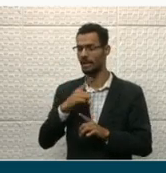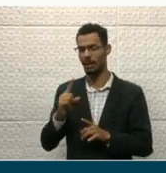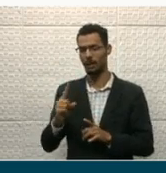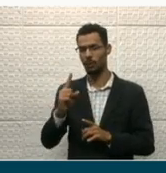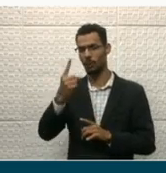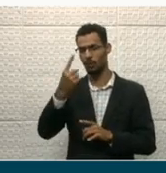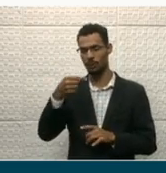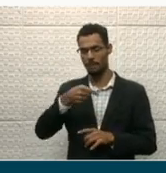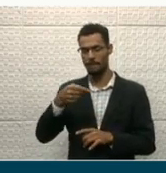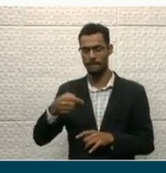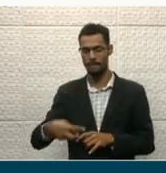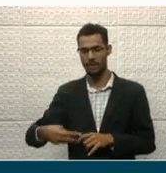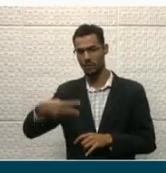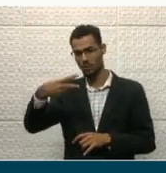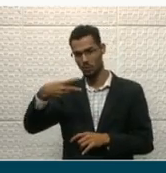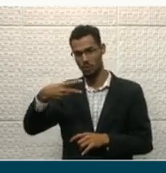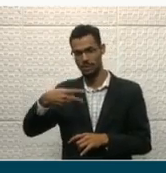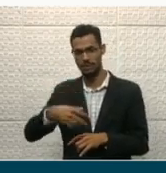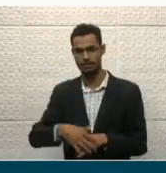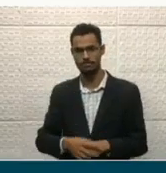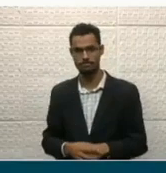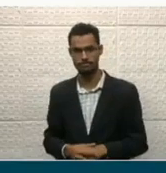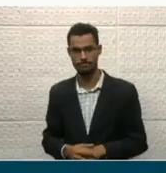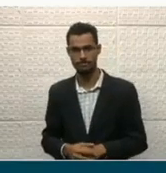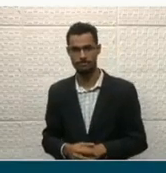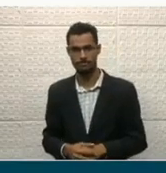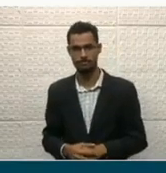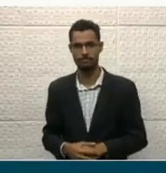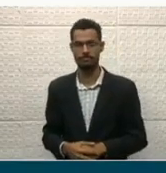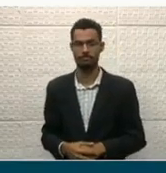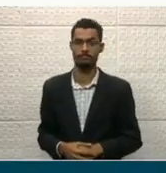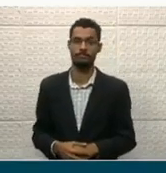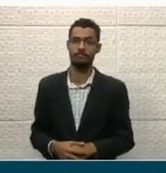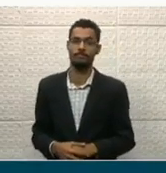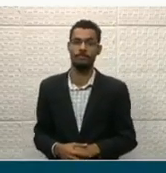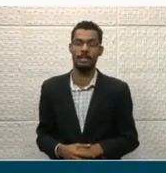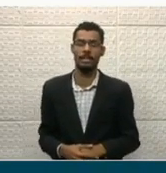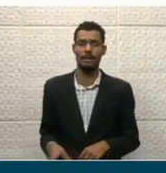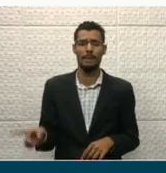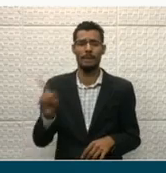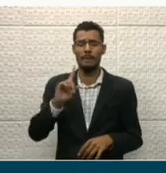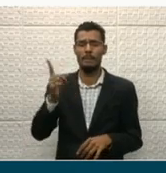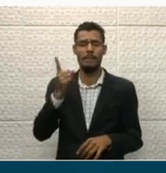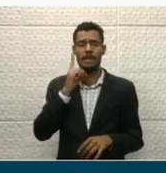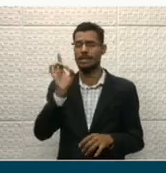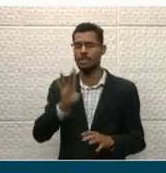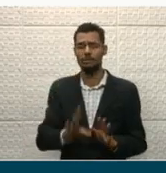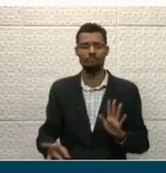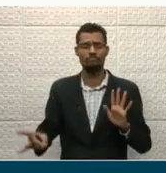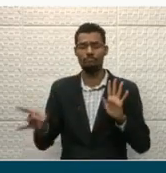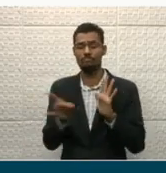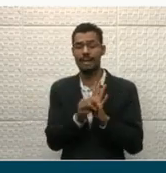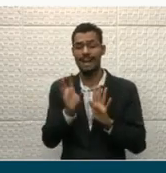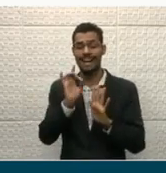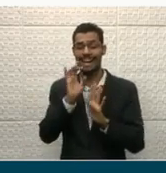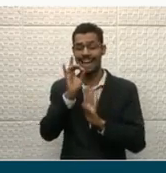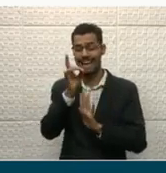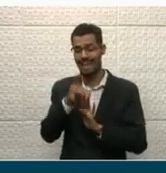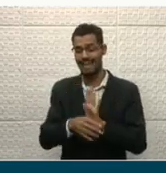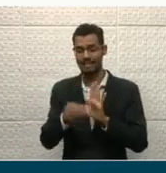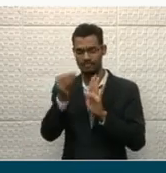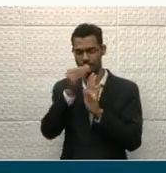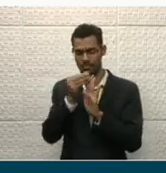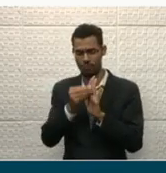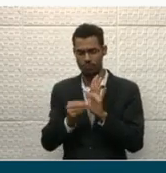pelos coeficientes 1 e menos 2. Então, eu não vou apenas identificar cada um